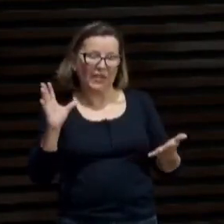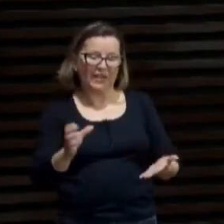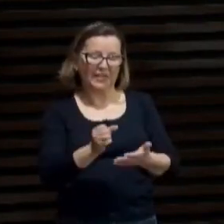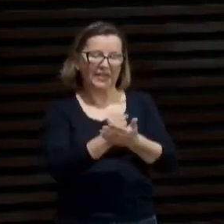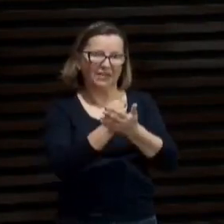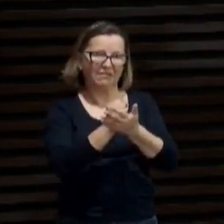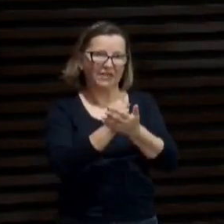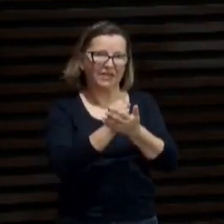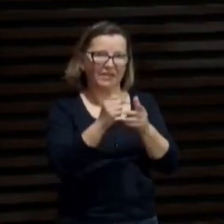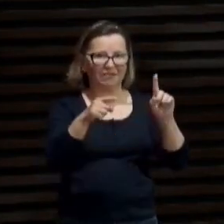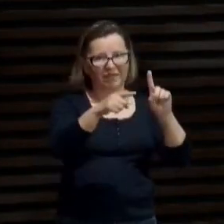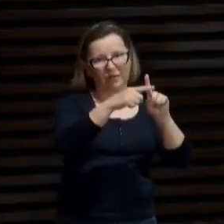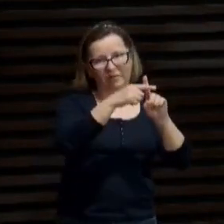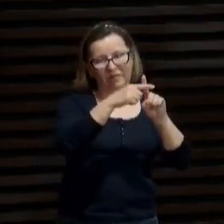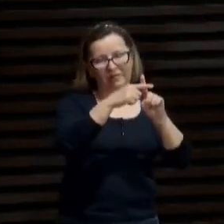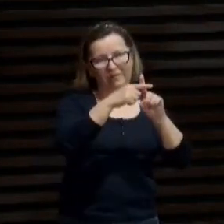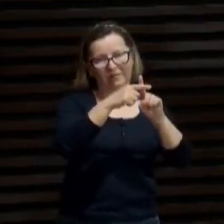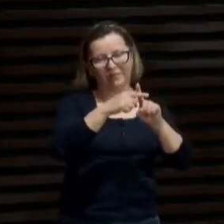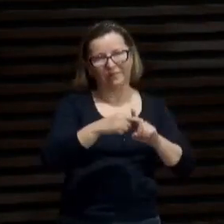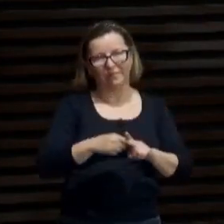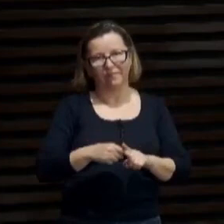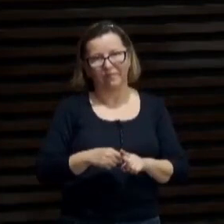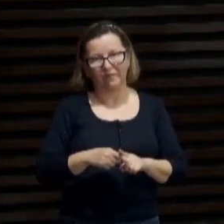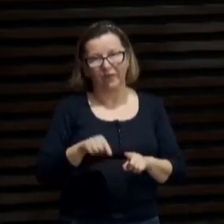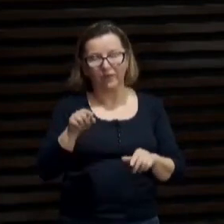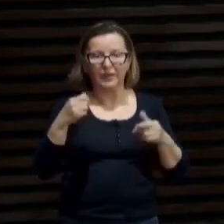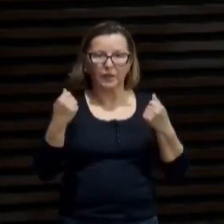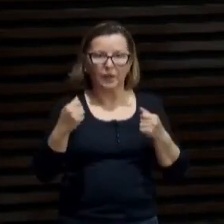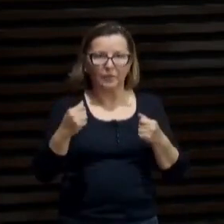É uma pergunta que você precisa fazer e responder com sinceridade no seu coração.